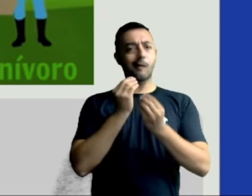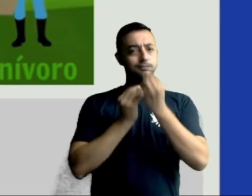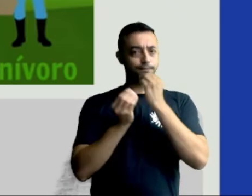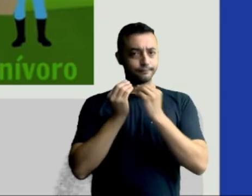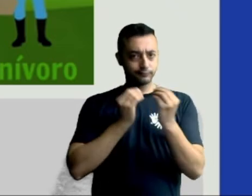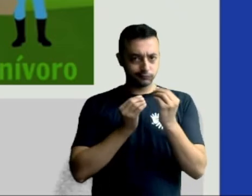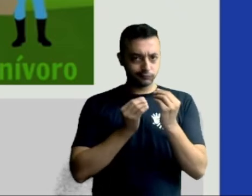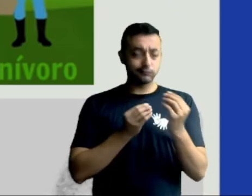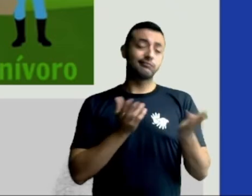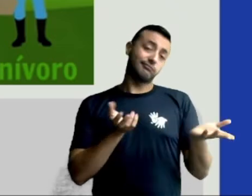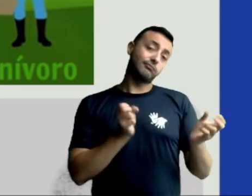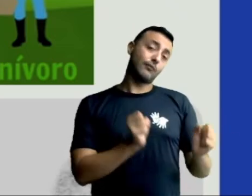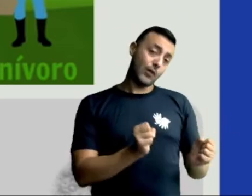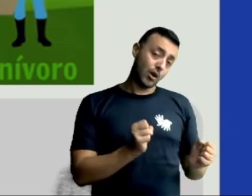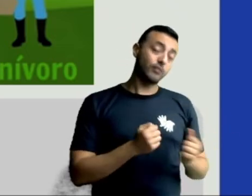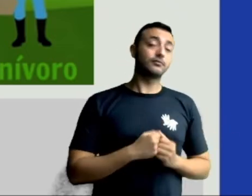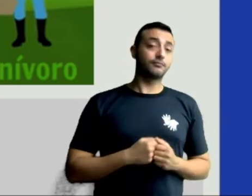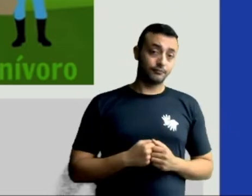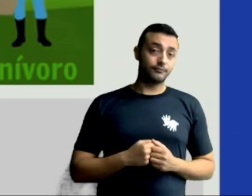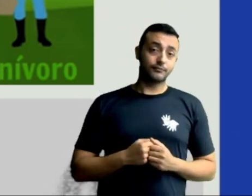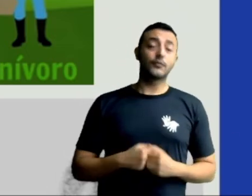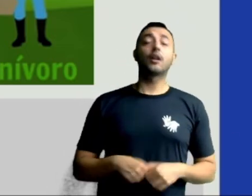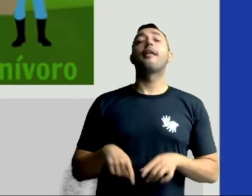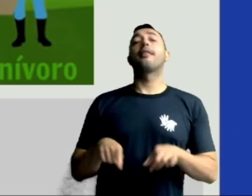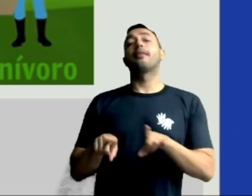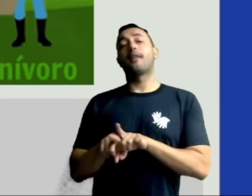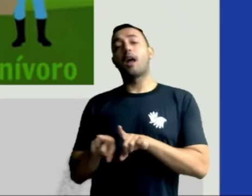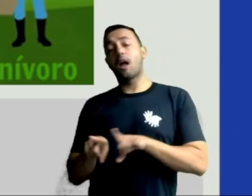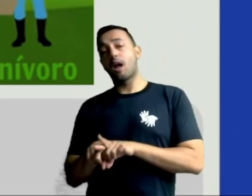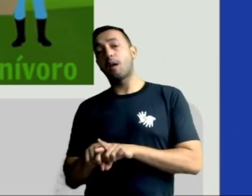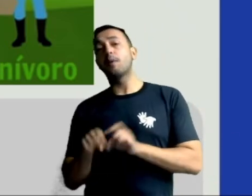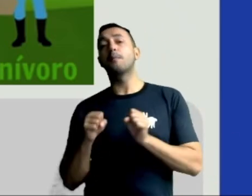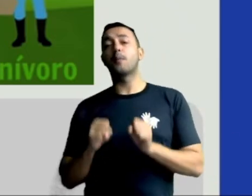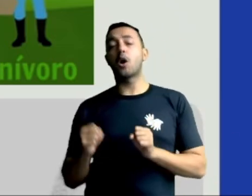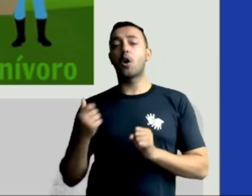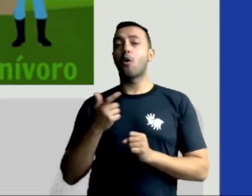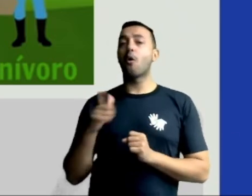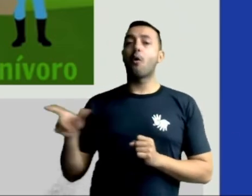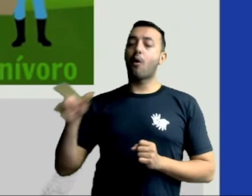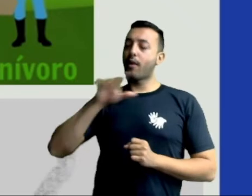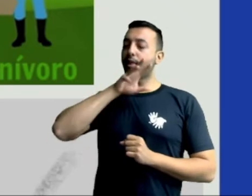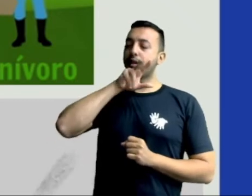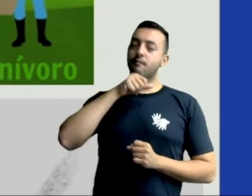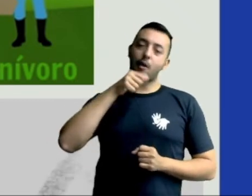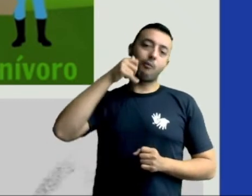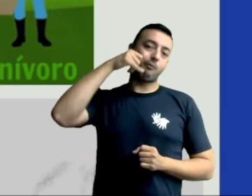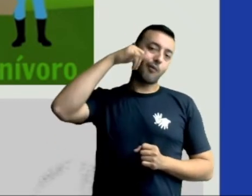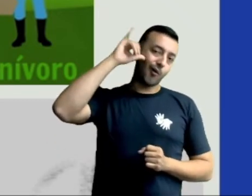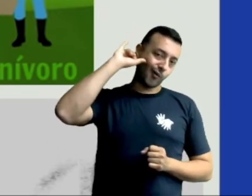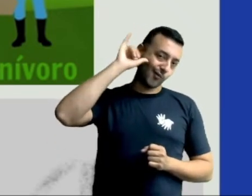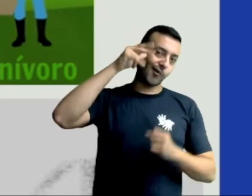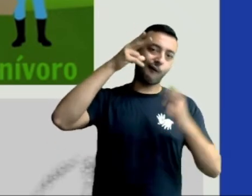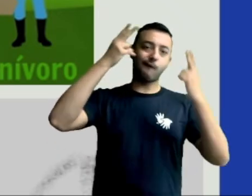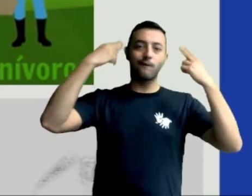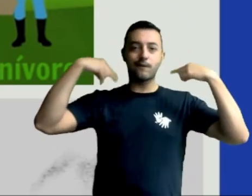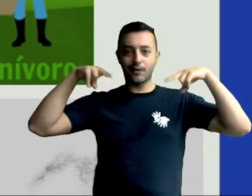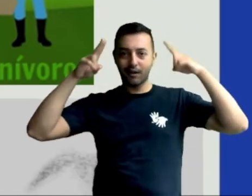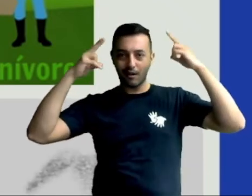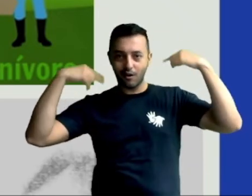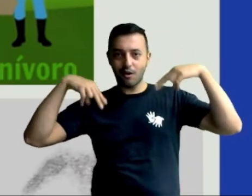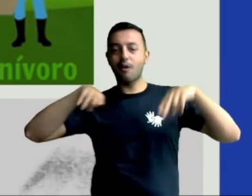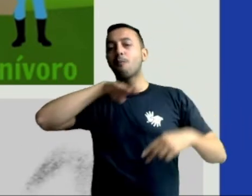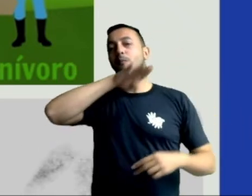Então, o ser humano ele pode se alimentar aí, tanto das plantinhas como de outros animais, como o boi, a ovelha,